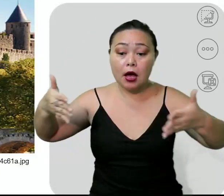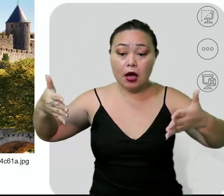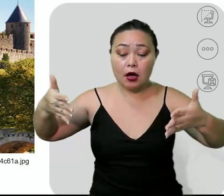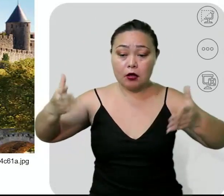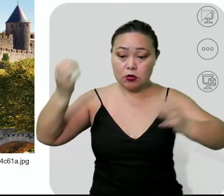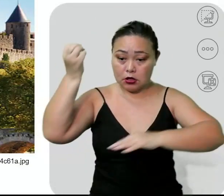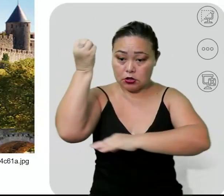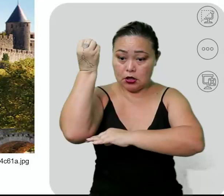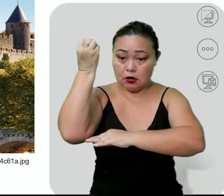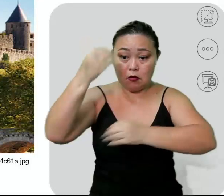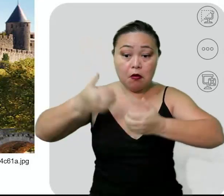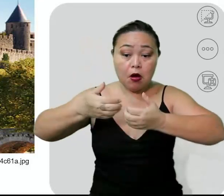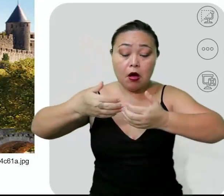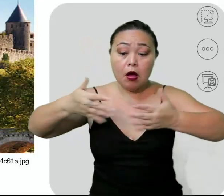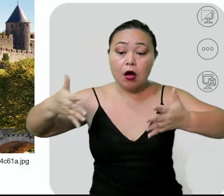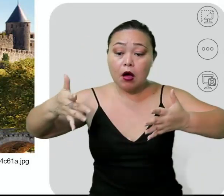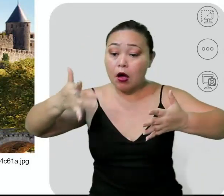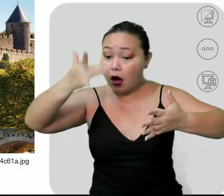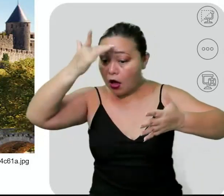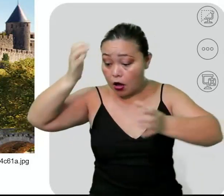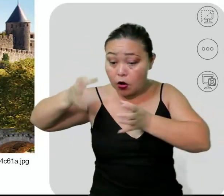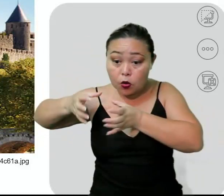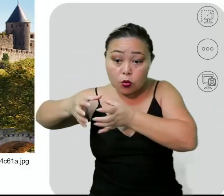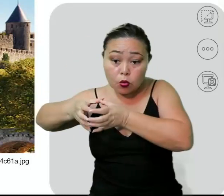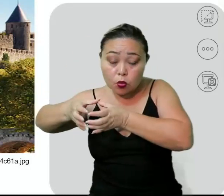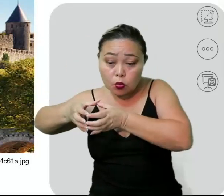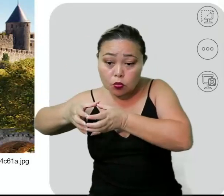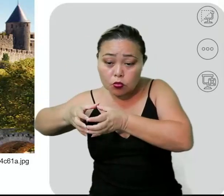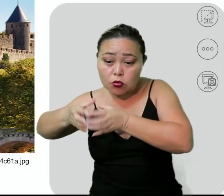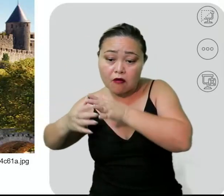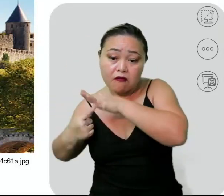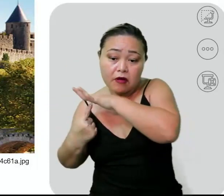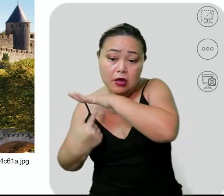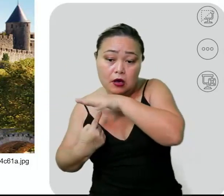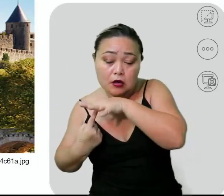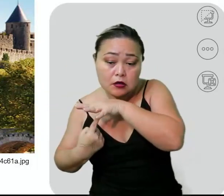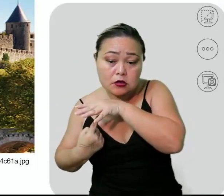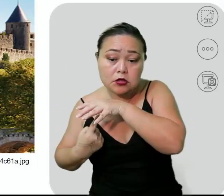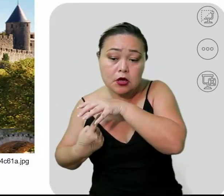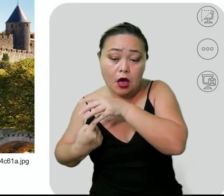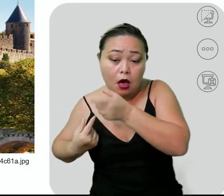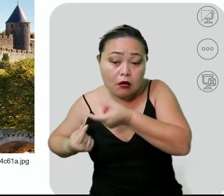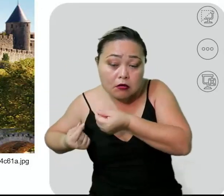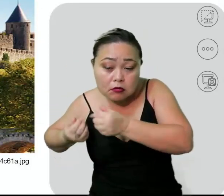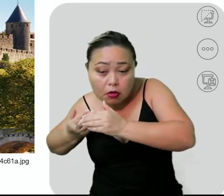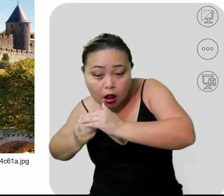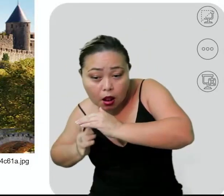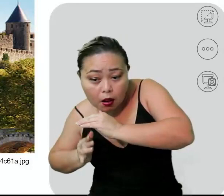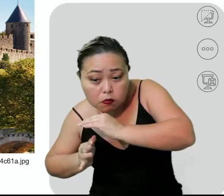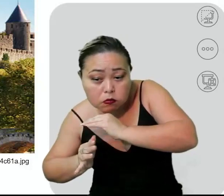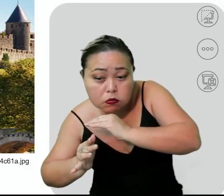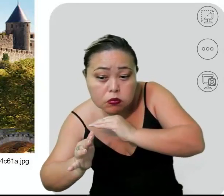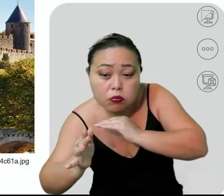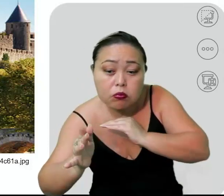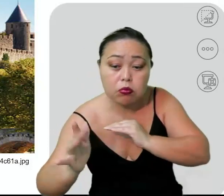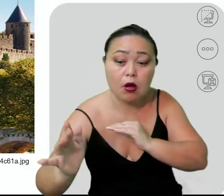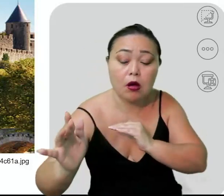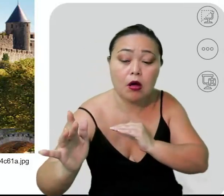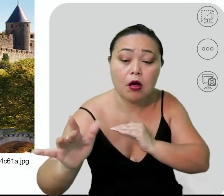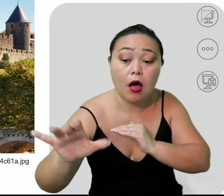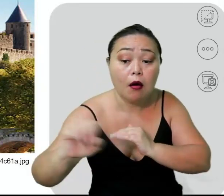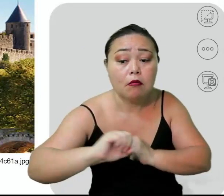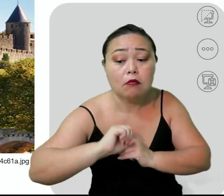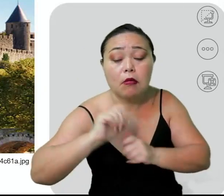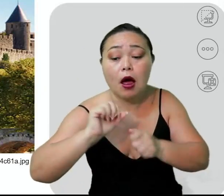dos castelos e esse grupo de feirantes acaba entrando, né, para